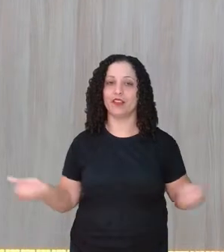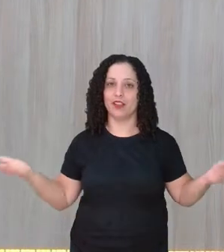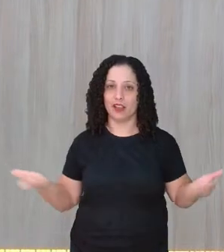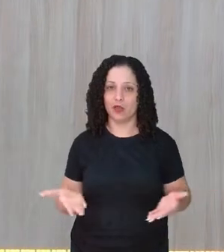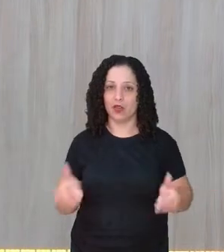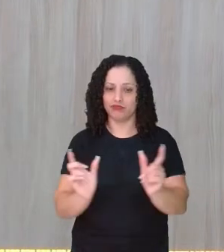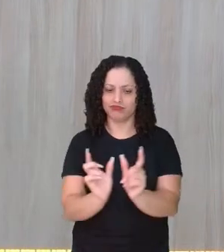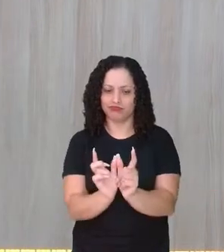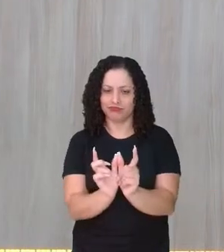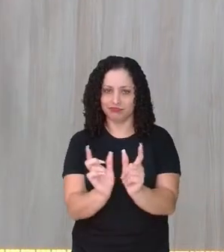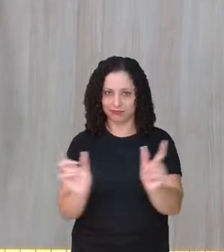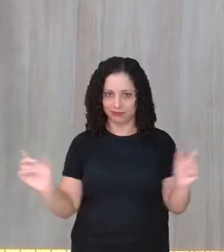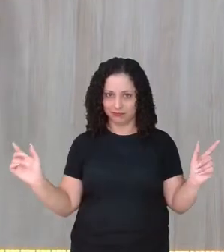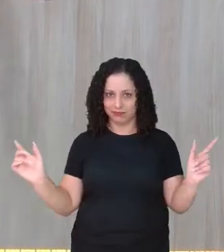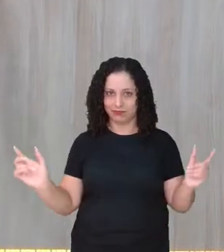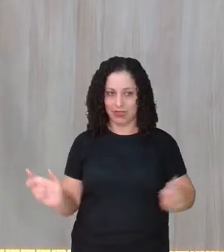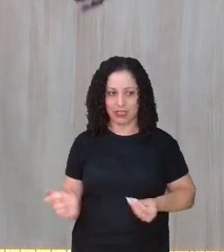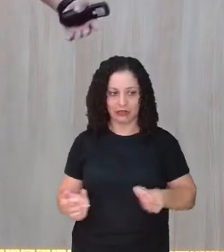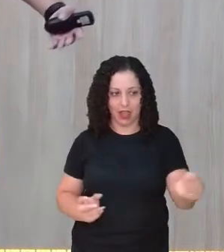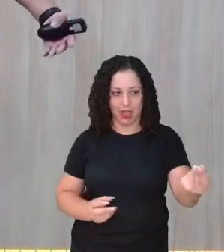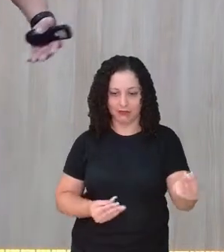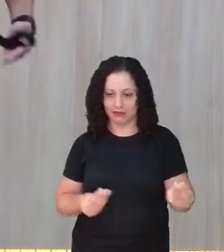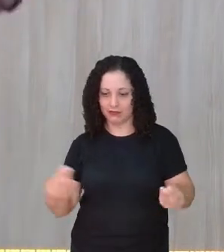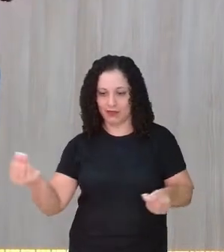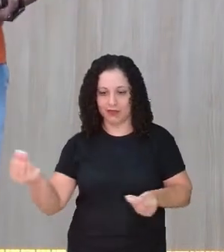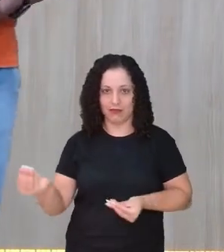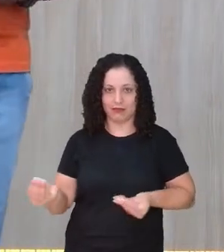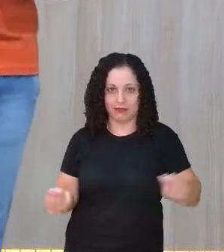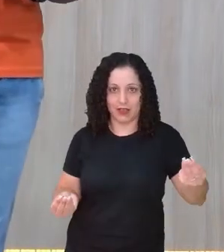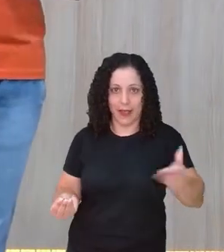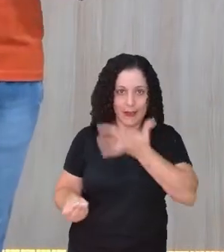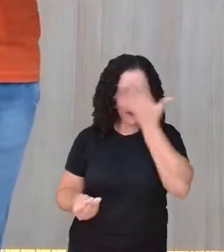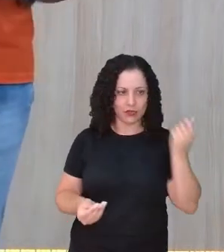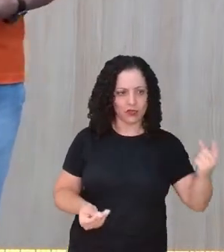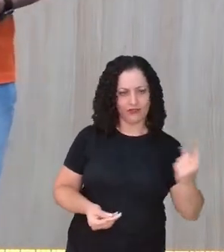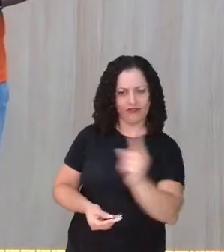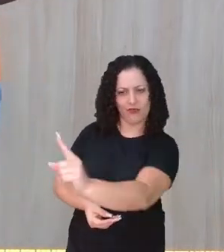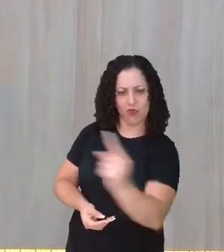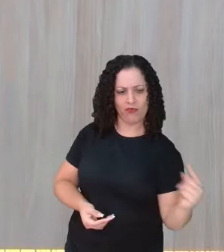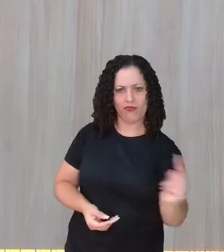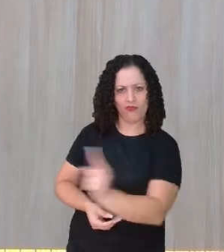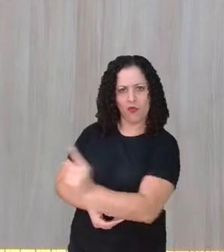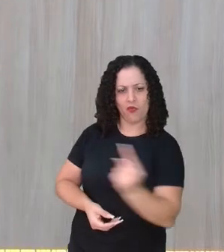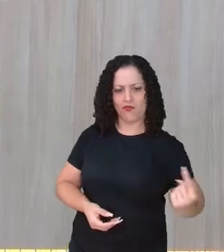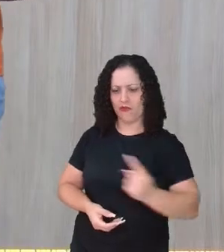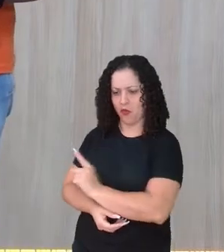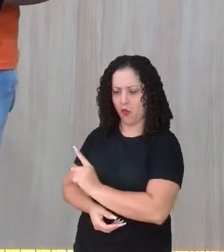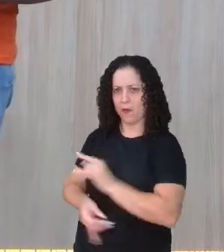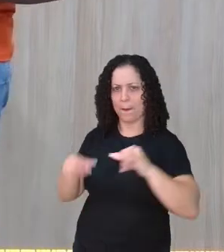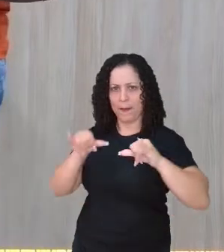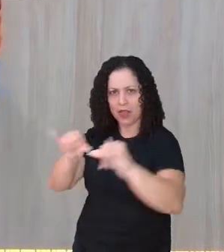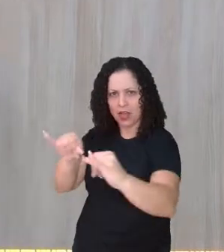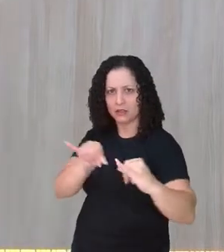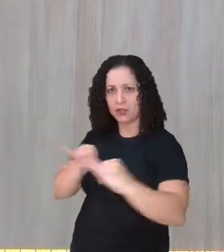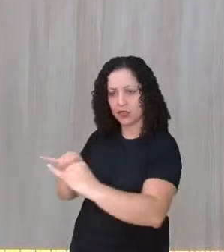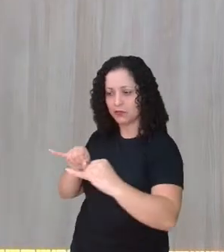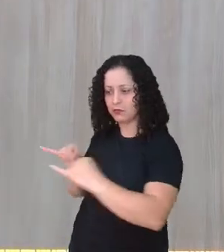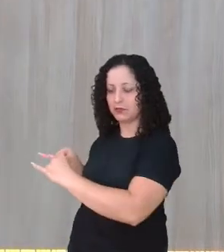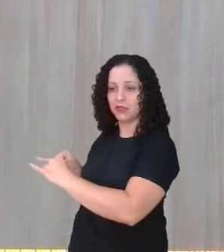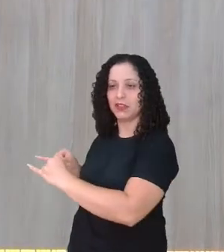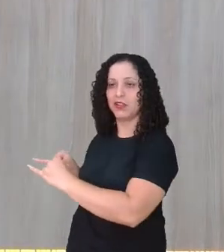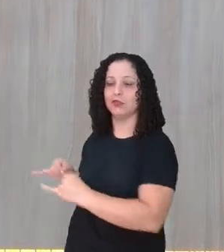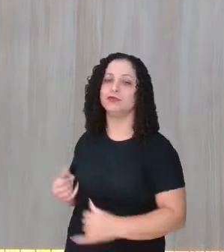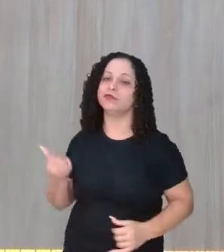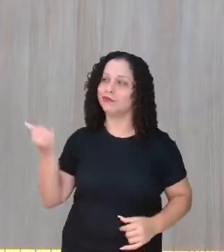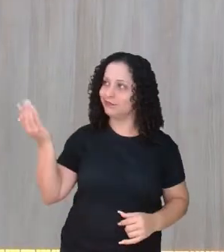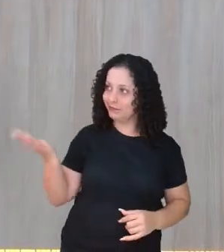aqui e entrego para cada uma dessas pessoas que foram a mercados diferentes, o que é que vai acontecer? Eles vão pegar